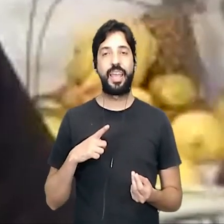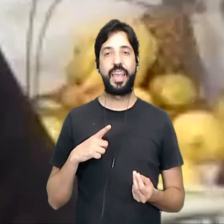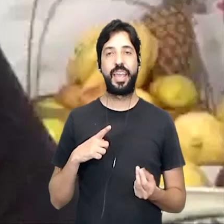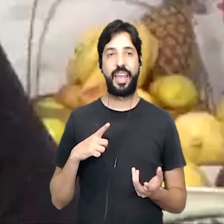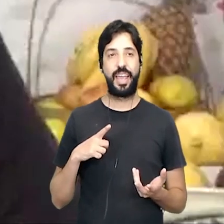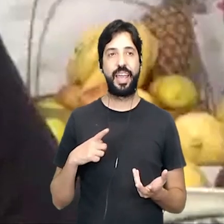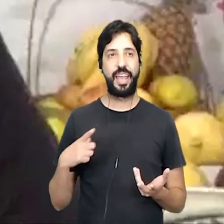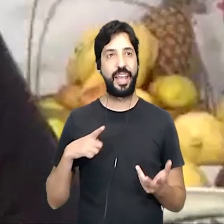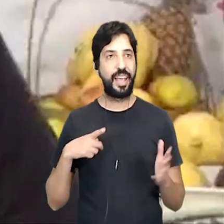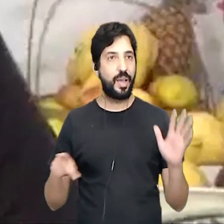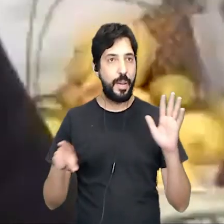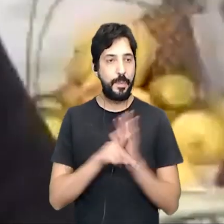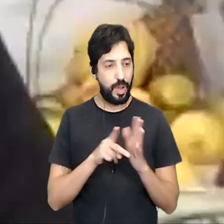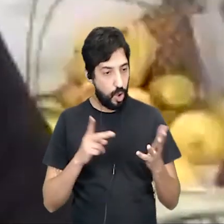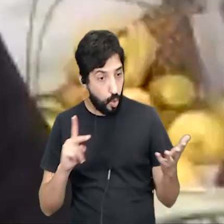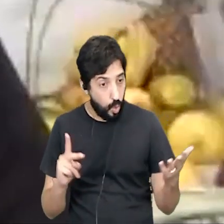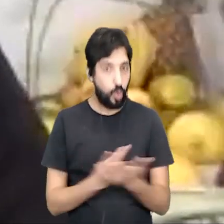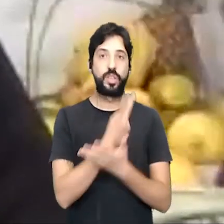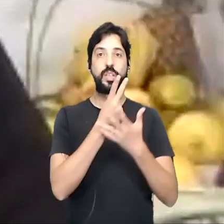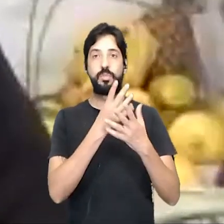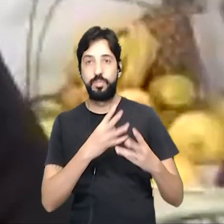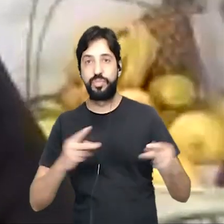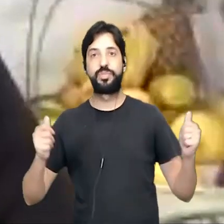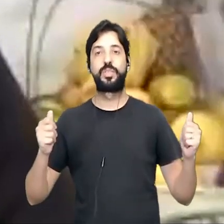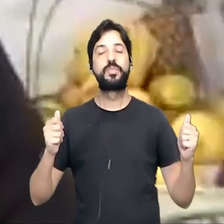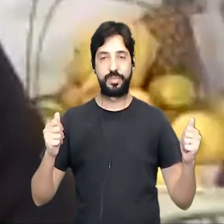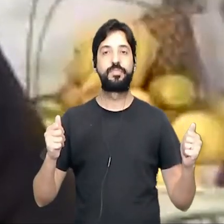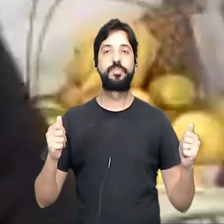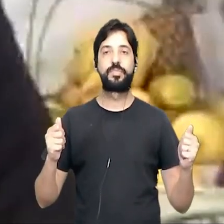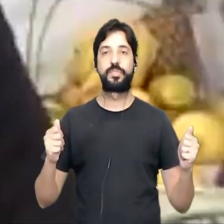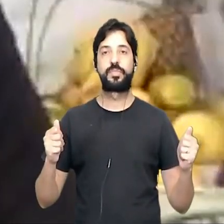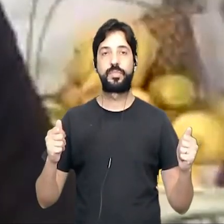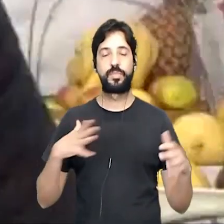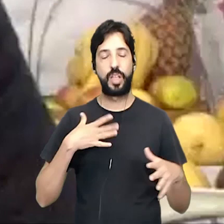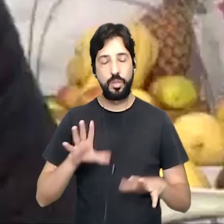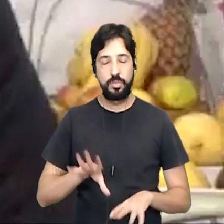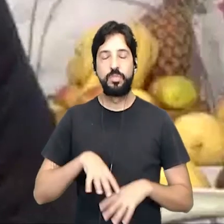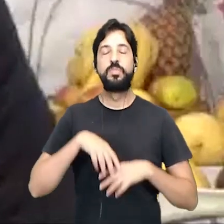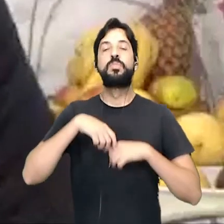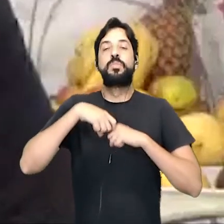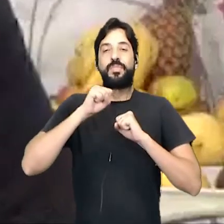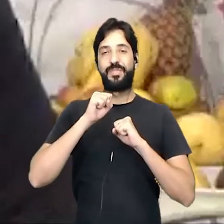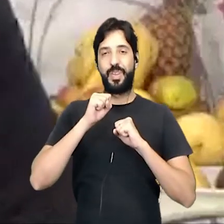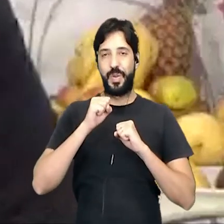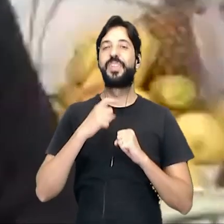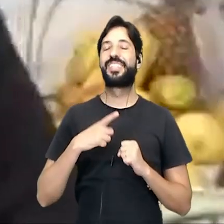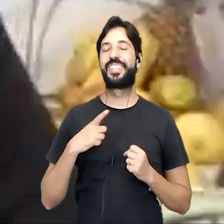Mundo, que de alguma forma tem essa, como eu falei, essa efemeridade, assim, né, que ele aconteceu, né, foi um suspiro.